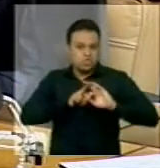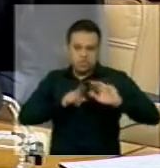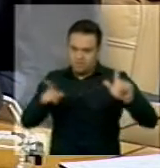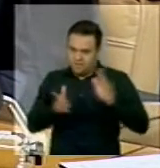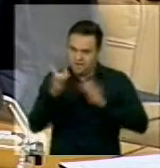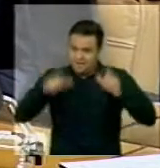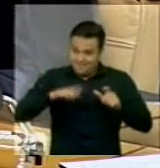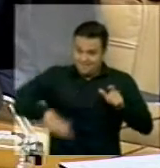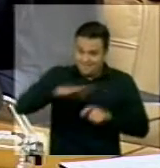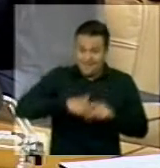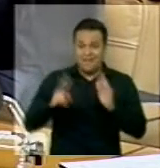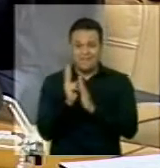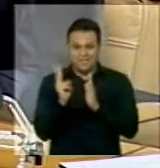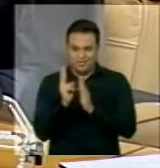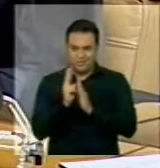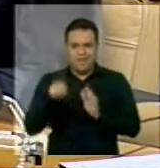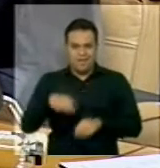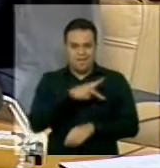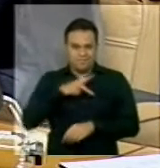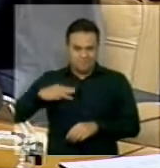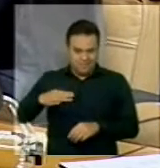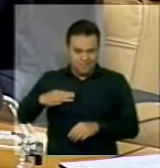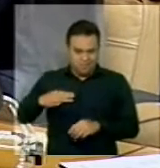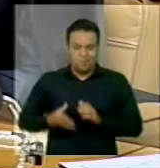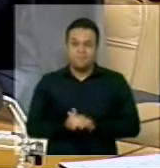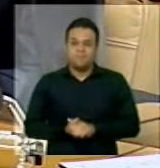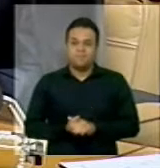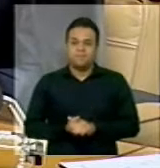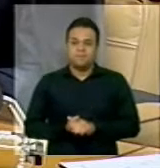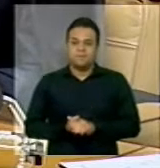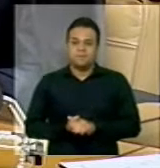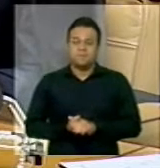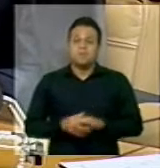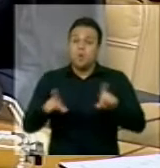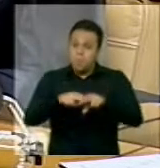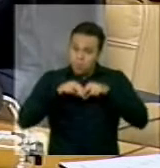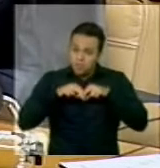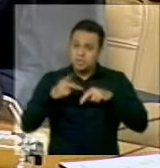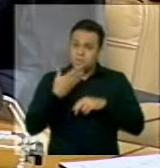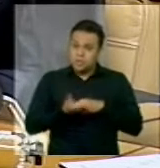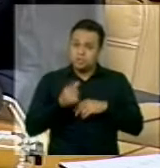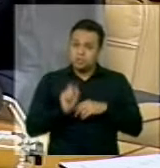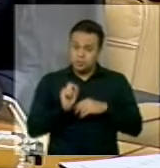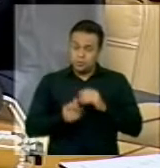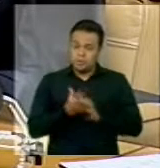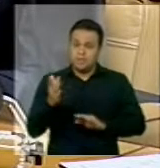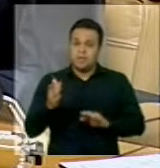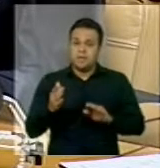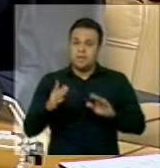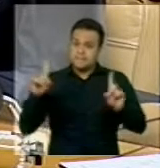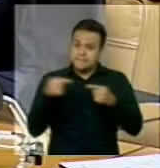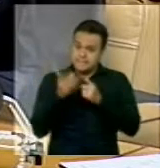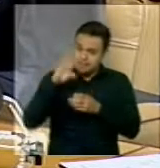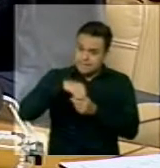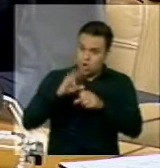com as terras indígenas, diz o Ministério Público. E por isso requer interpretação conforme à Constituição